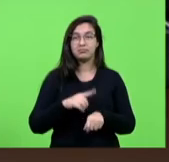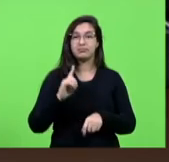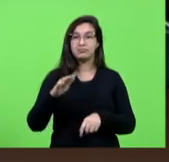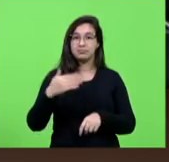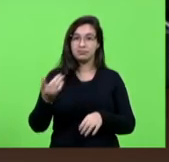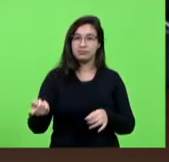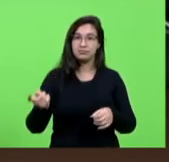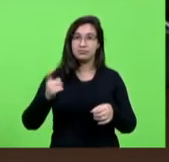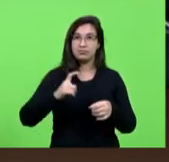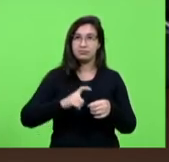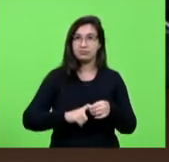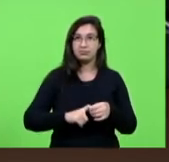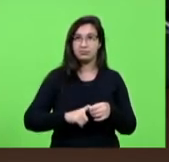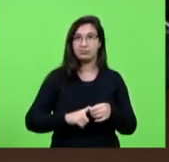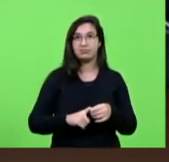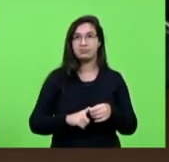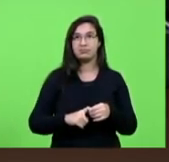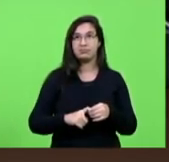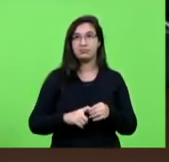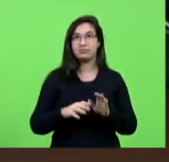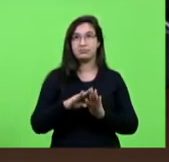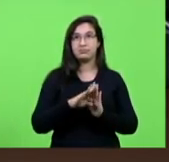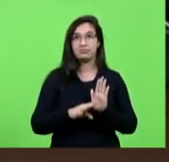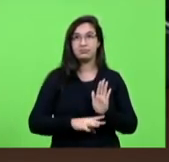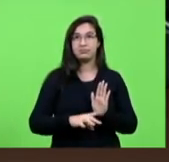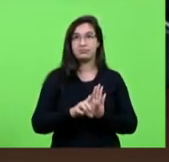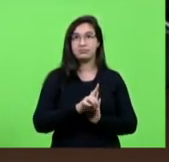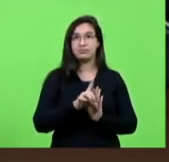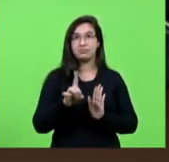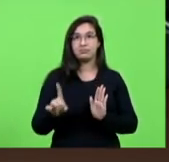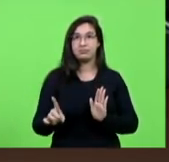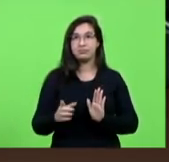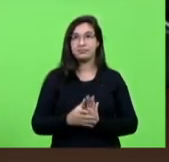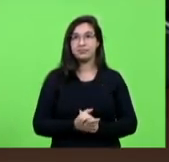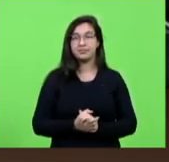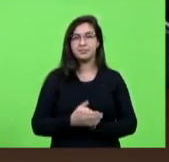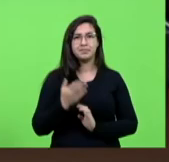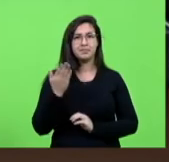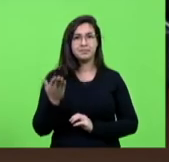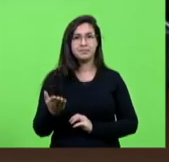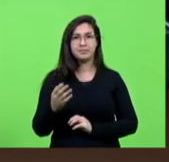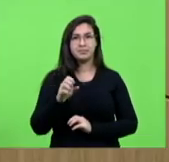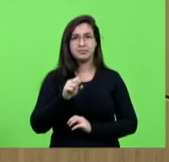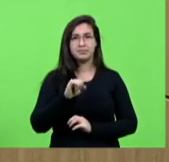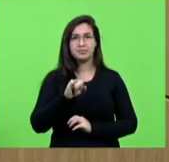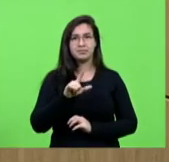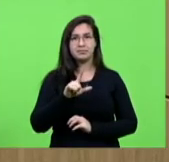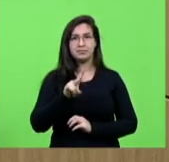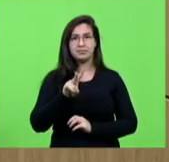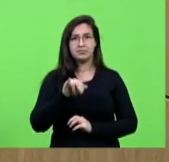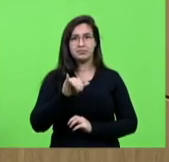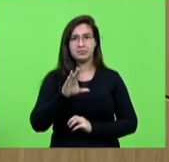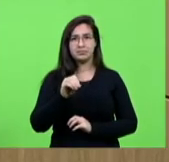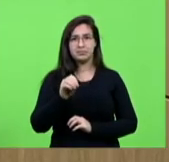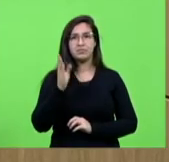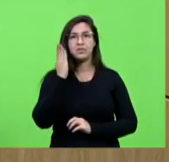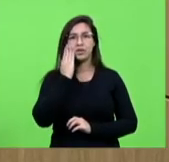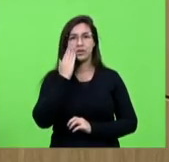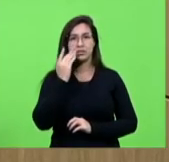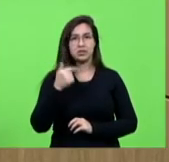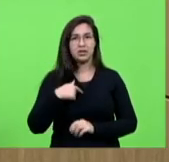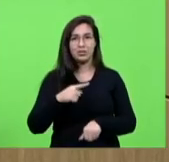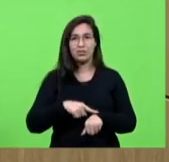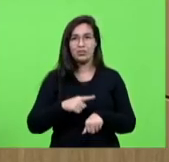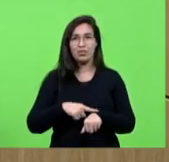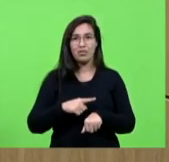fazer a ordem do dia. Deputado Silvio Dreve. Eu sei que eu não estava aqui na hora do horário